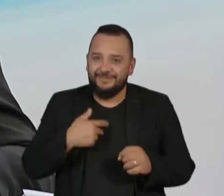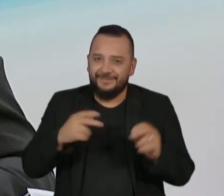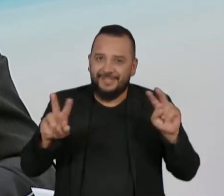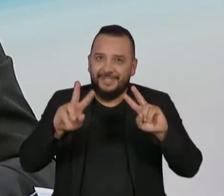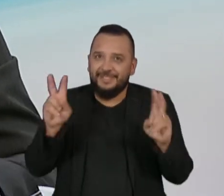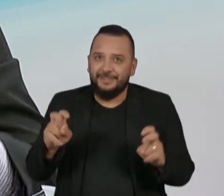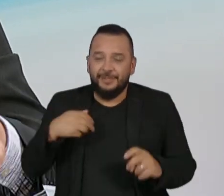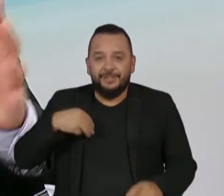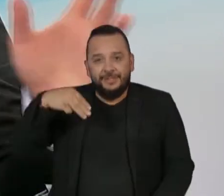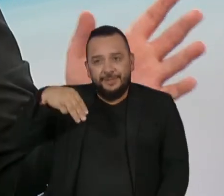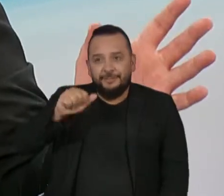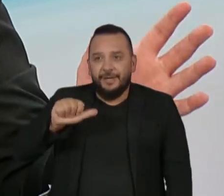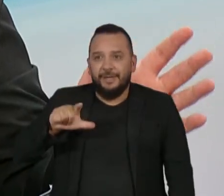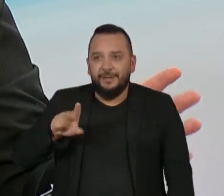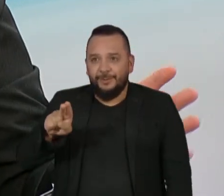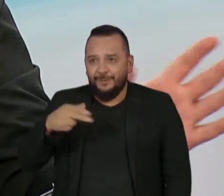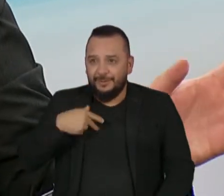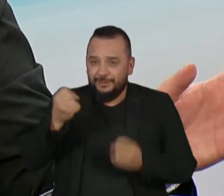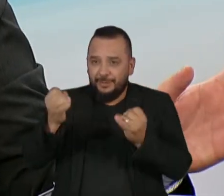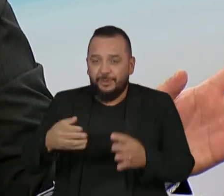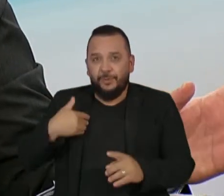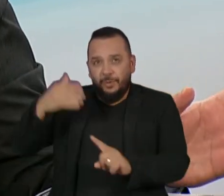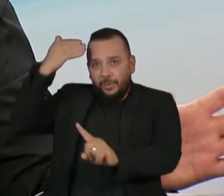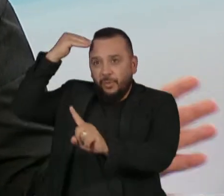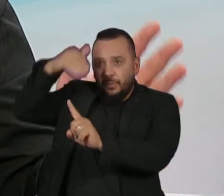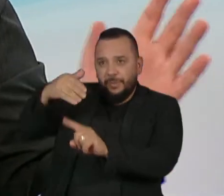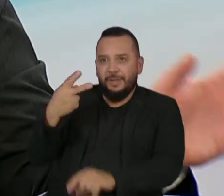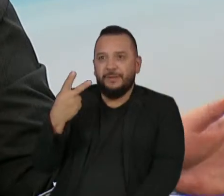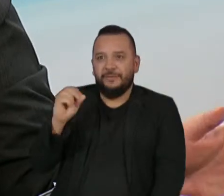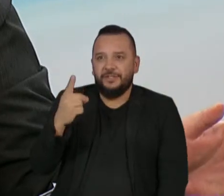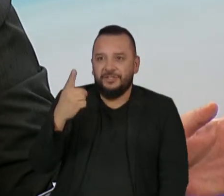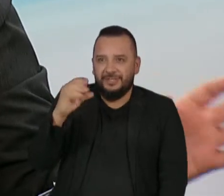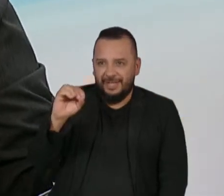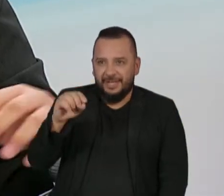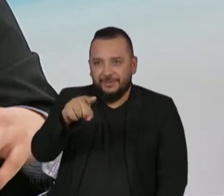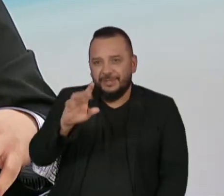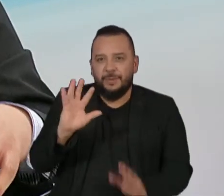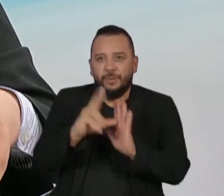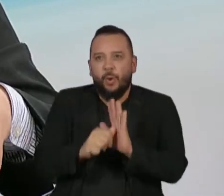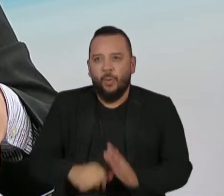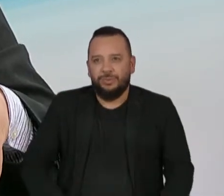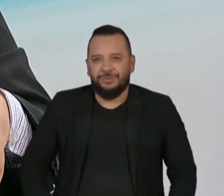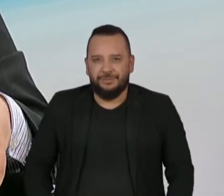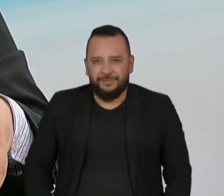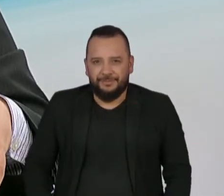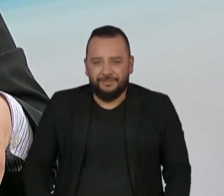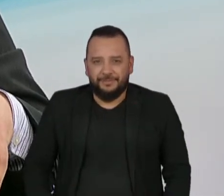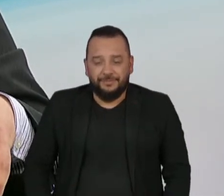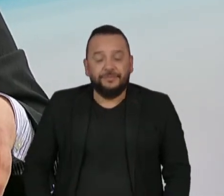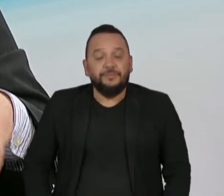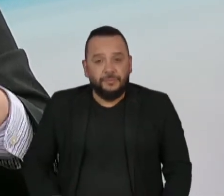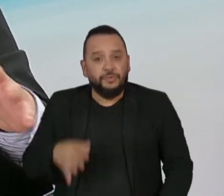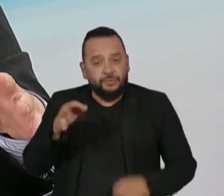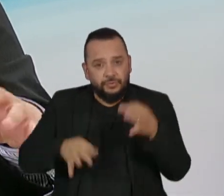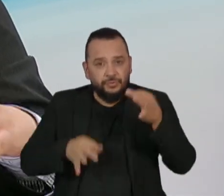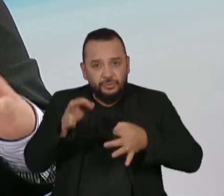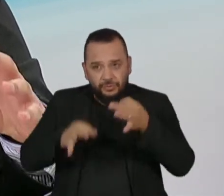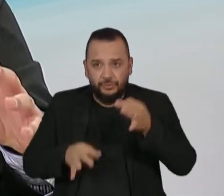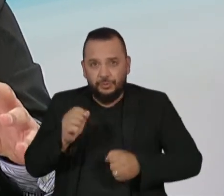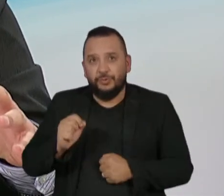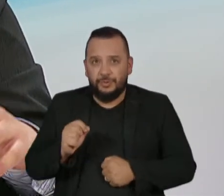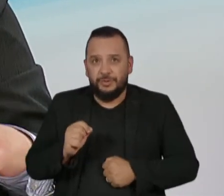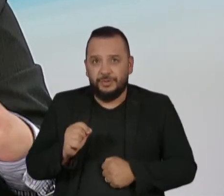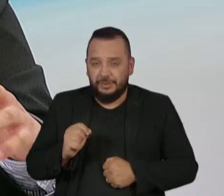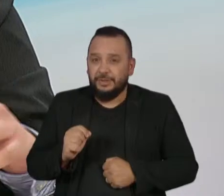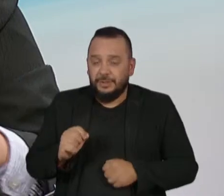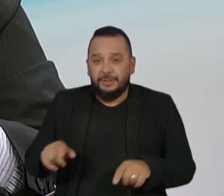até começou a introduzir, a sua condenação lá de 2010 por furto, né? Na sentença, o senhor